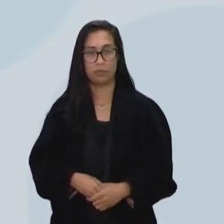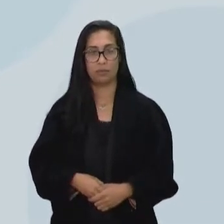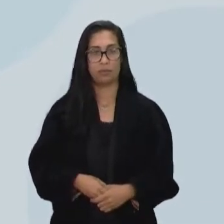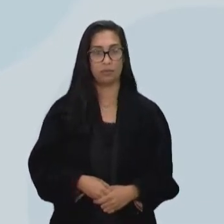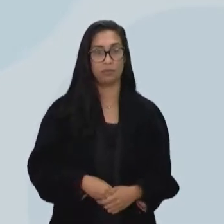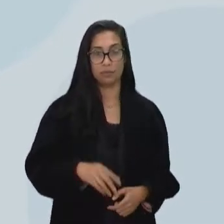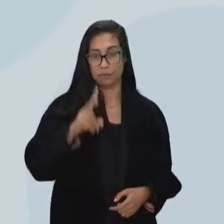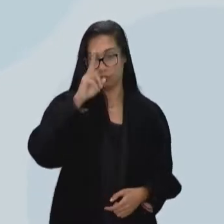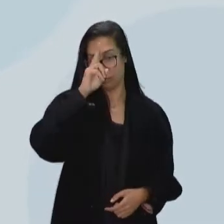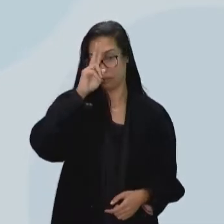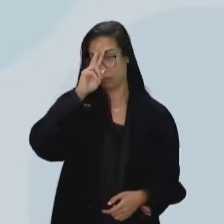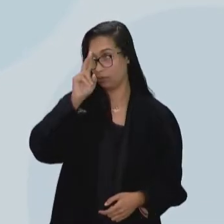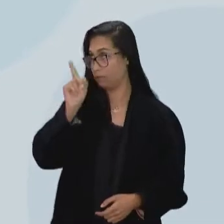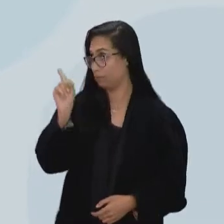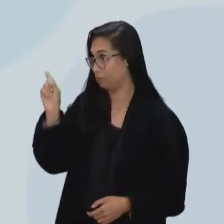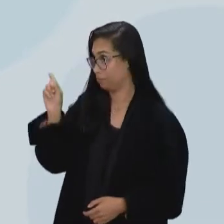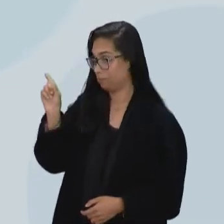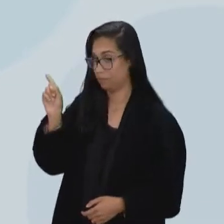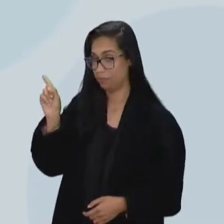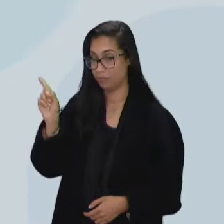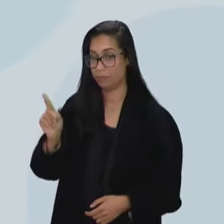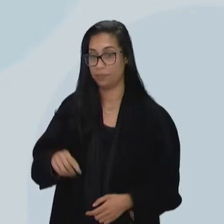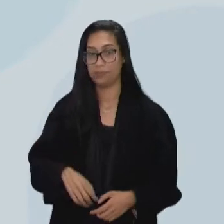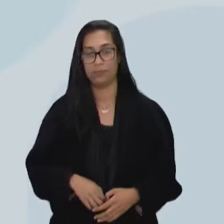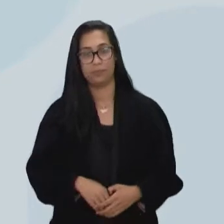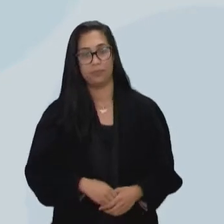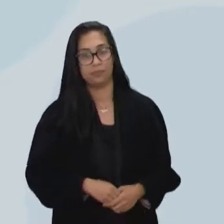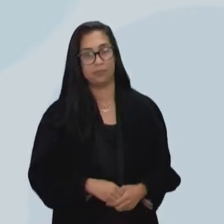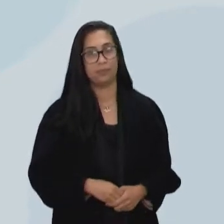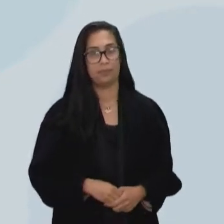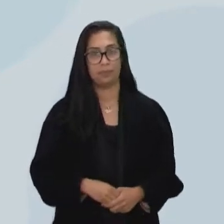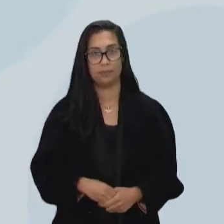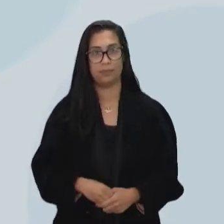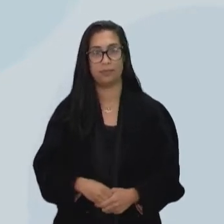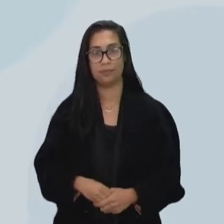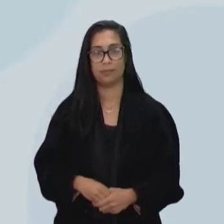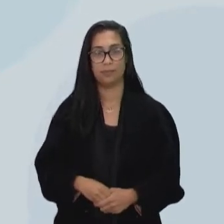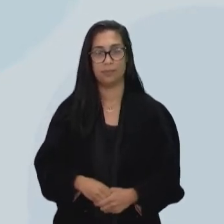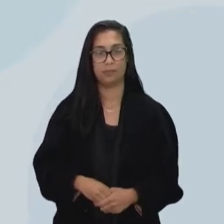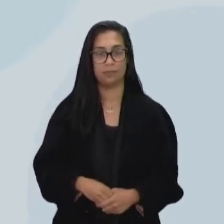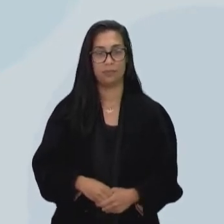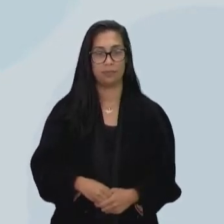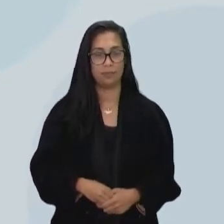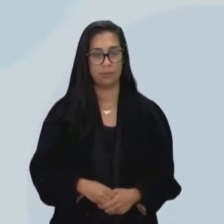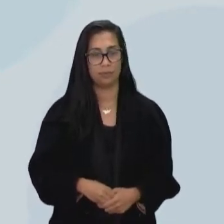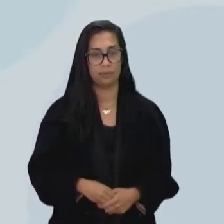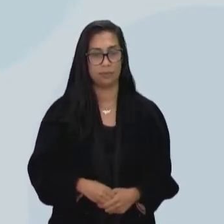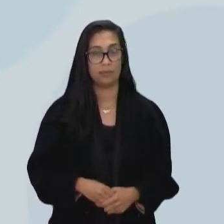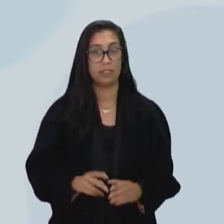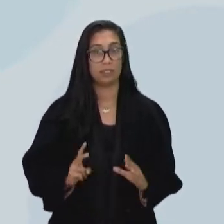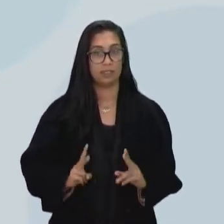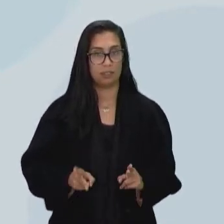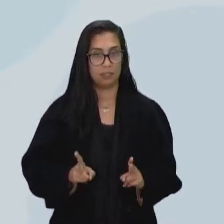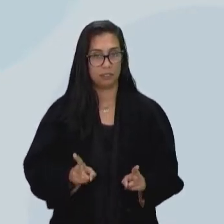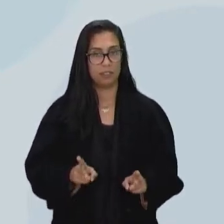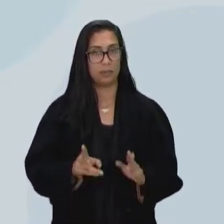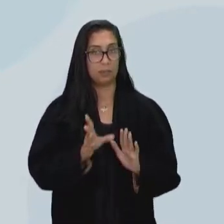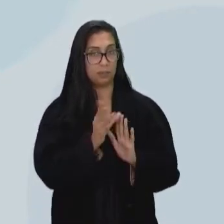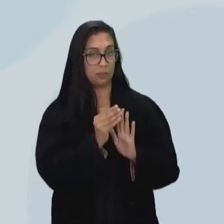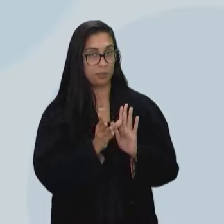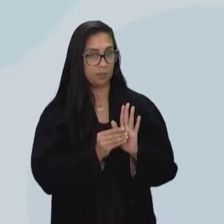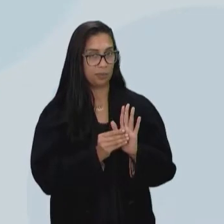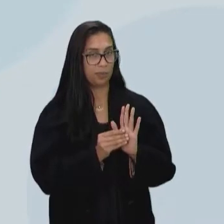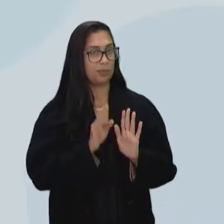matrioshkas, que são aquelas bonequinhas que fazem com que a gente entenda que dentro do itinerário formativo tem um aprofundamento, dentro